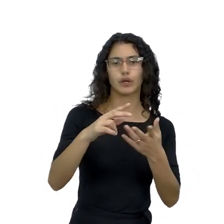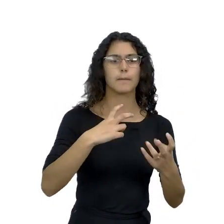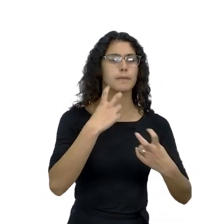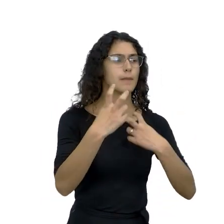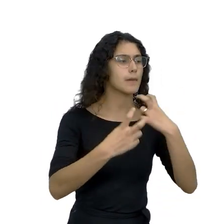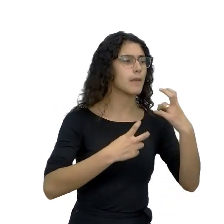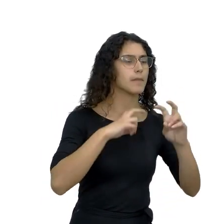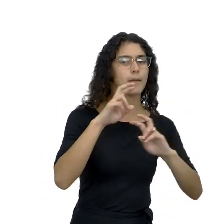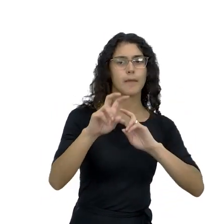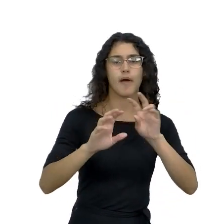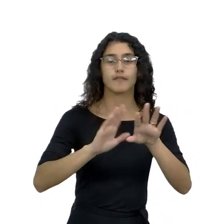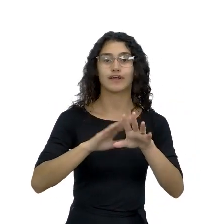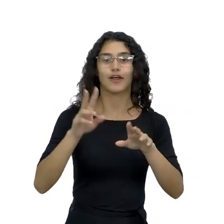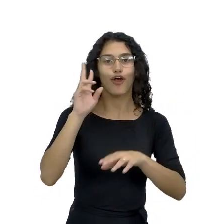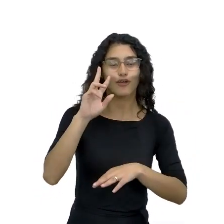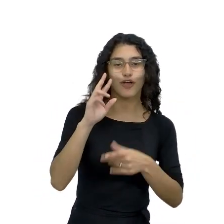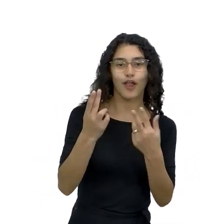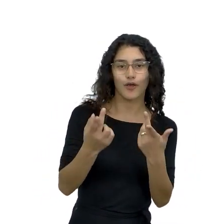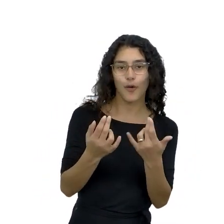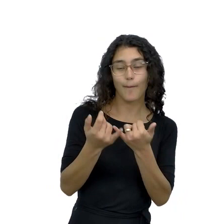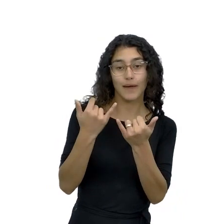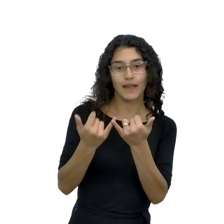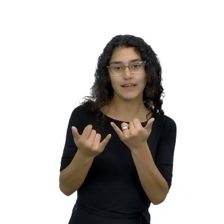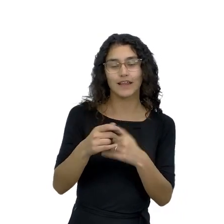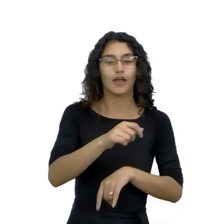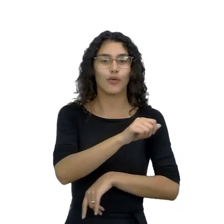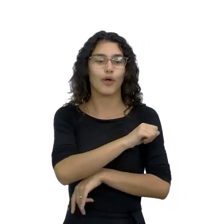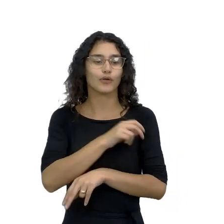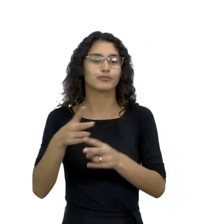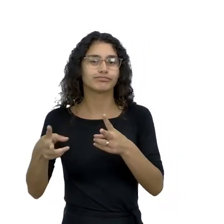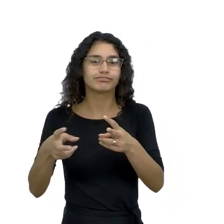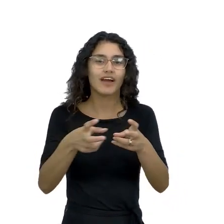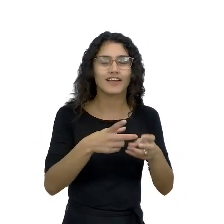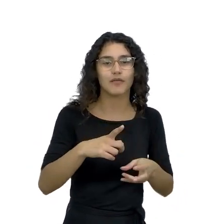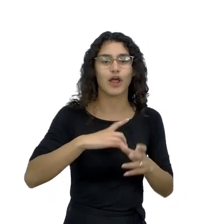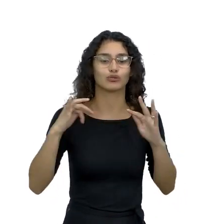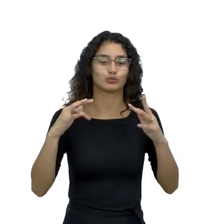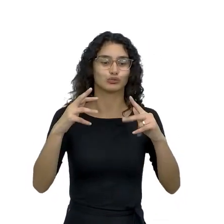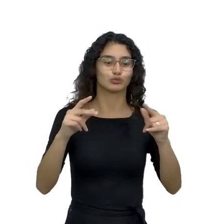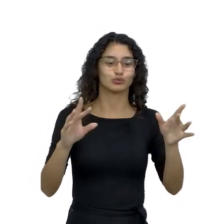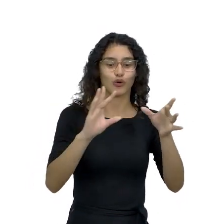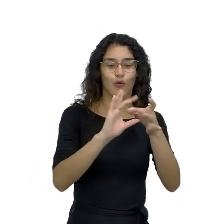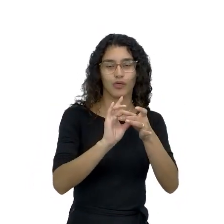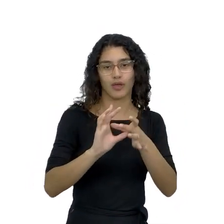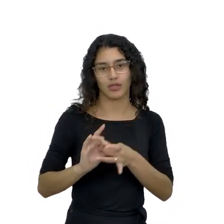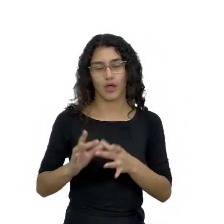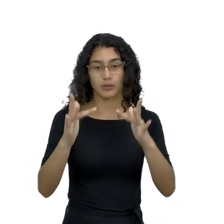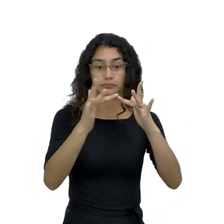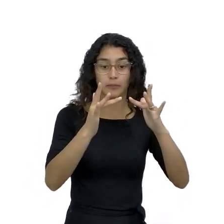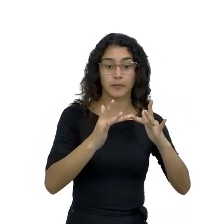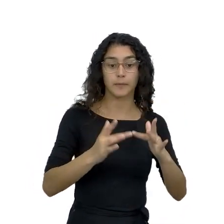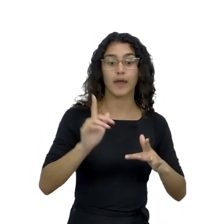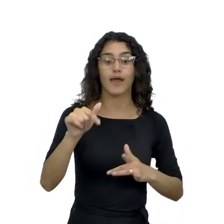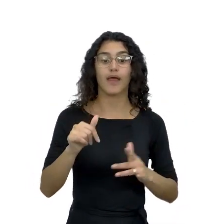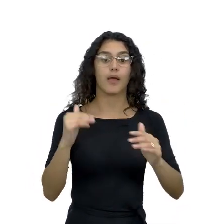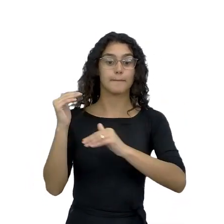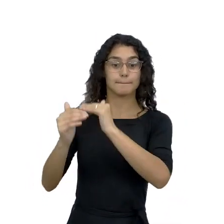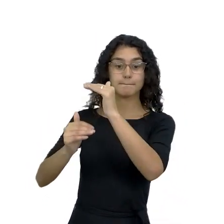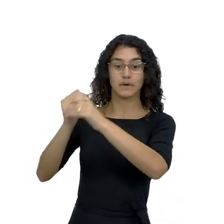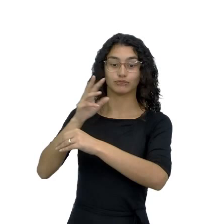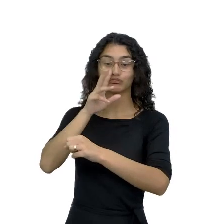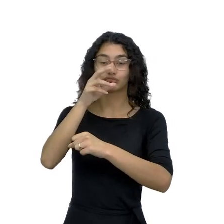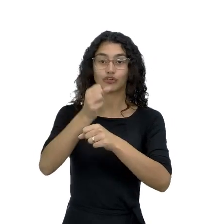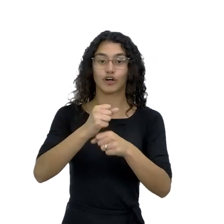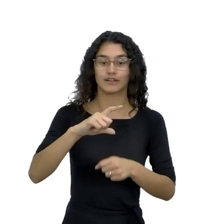vozes contando uma mesma história, e o aluno ele percebe que está tudo interligado. Esse é a grande